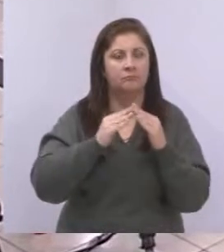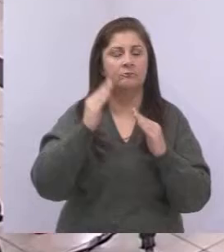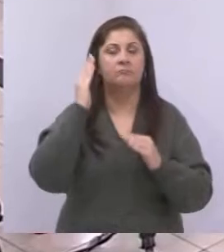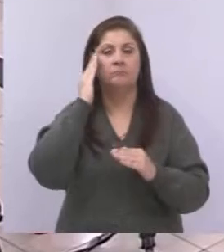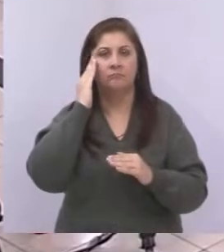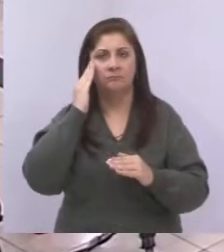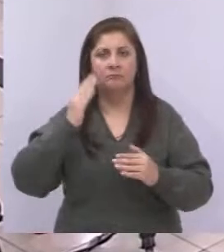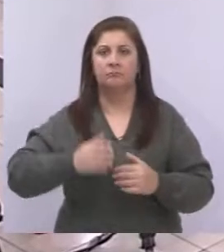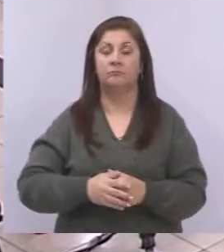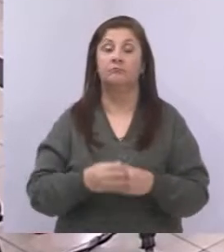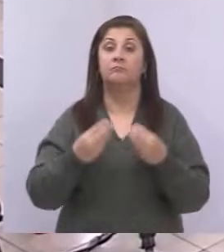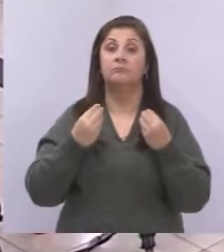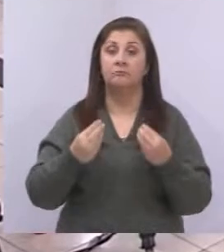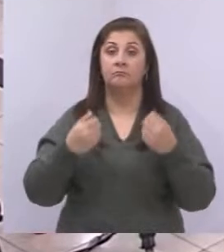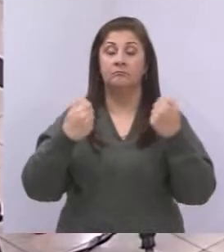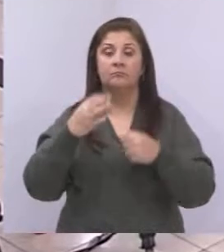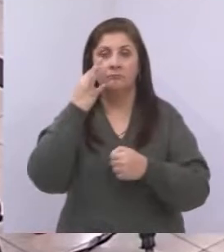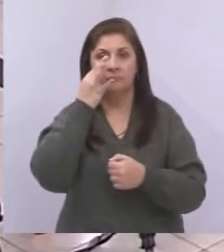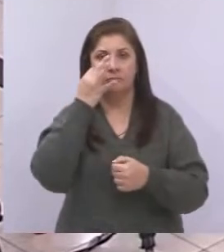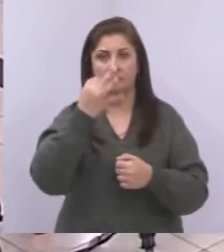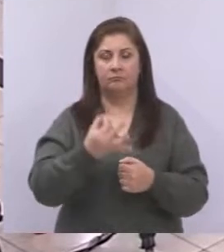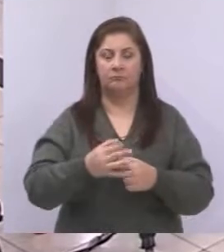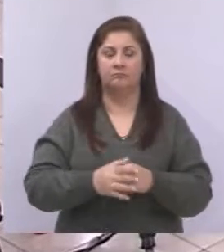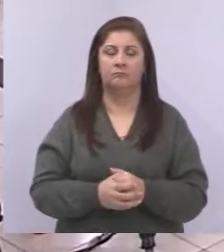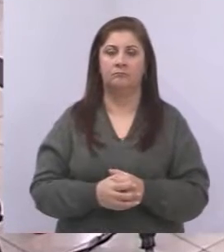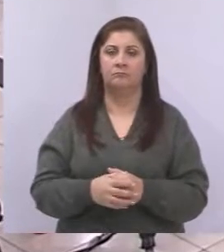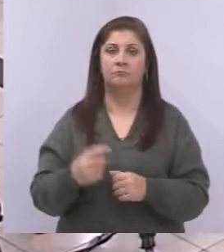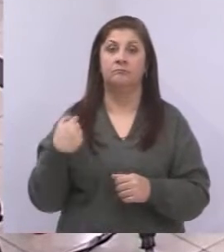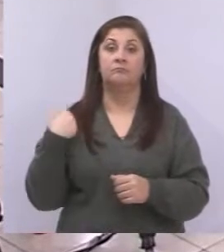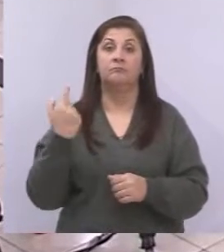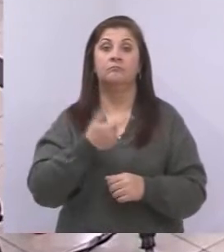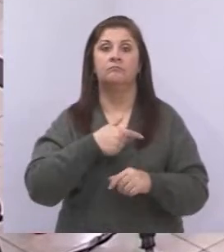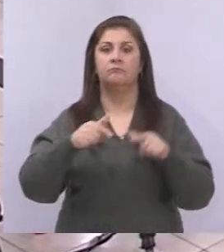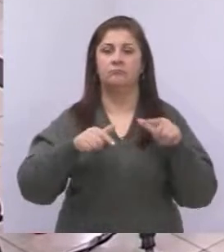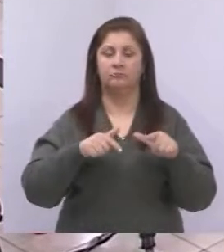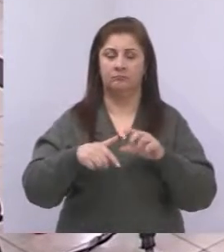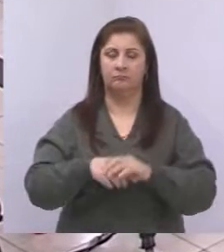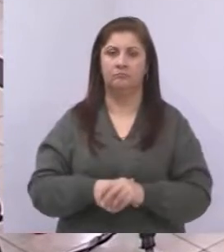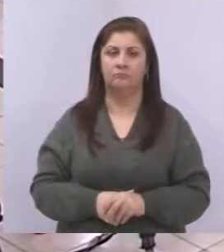o idoso precisa de atenção e do nosso trabalho.